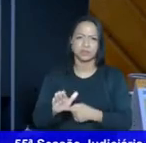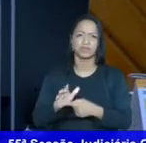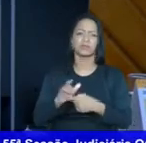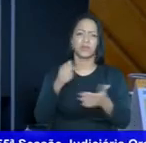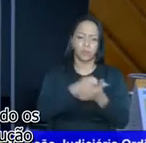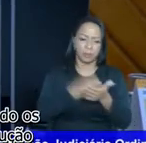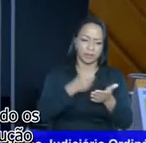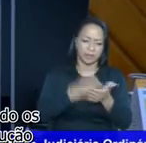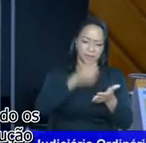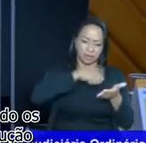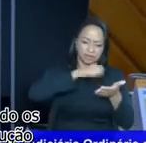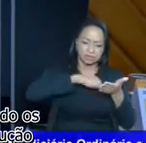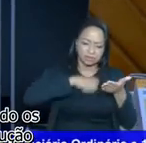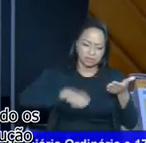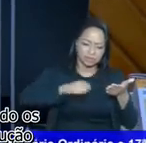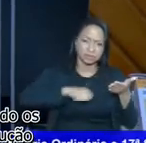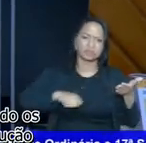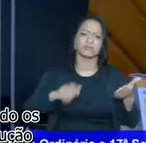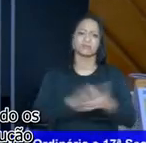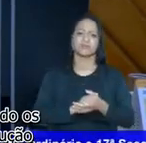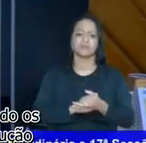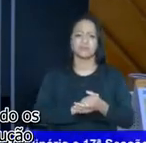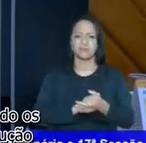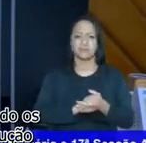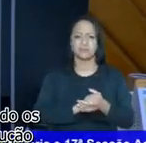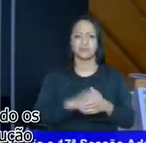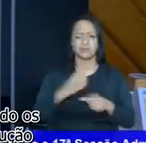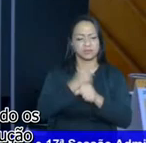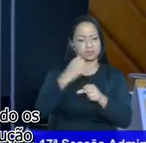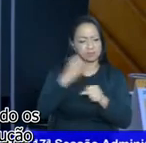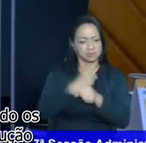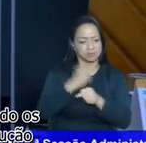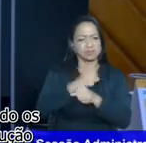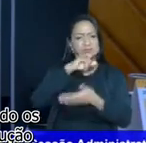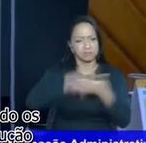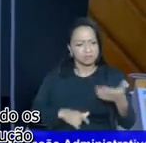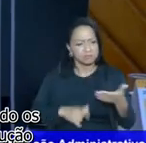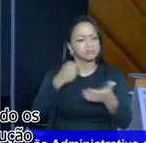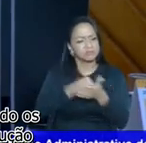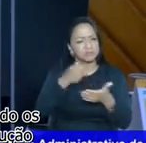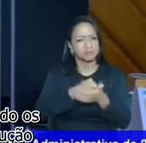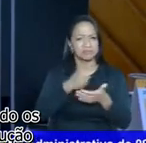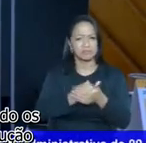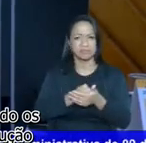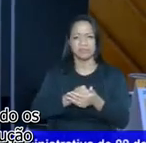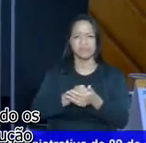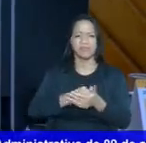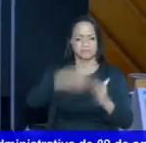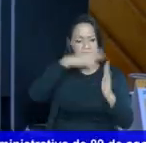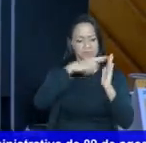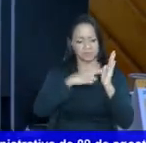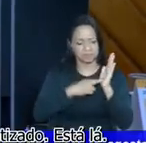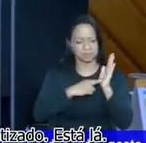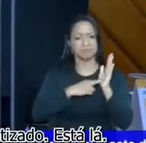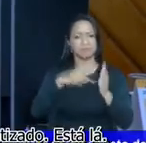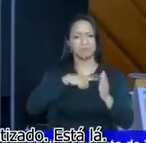obrigatórios, né, que tem no sistema de prestação de contas, e juntando os documentos que são obrigatórios previstos na resolução